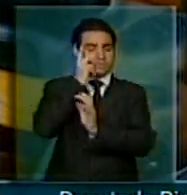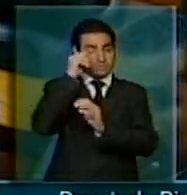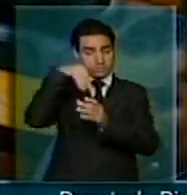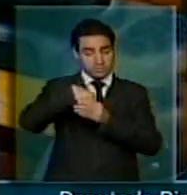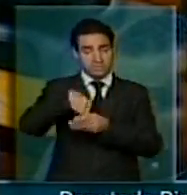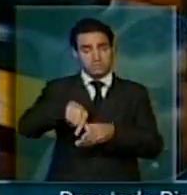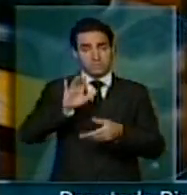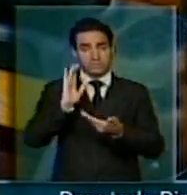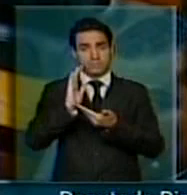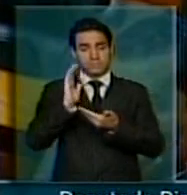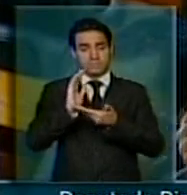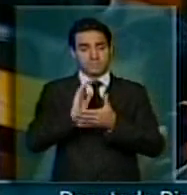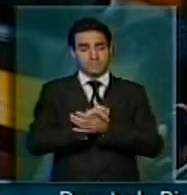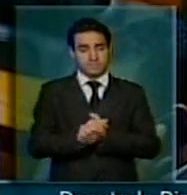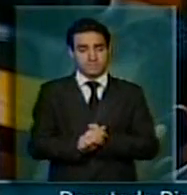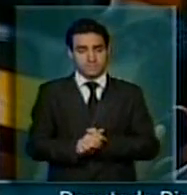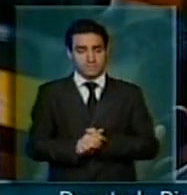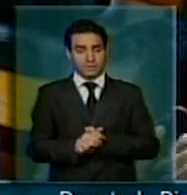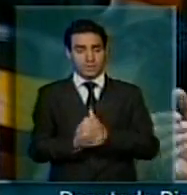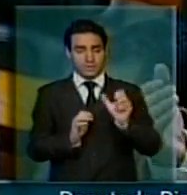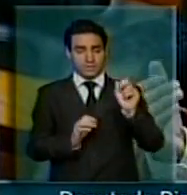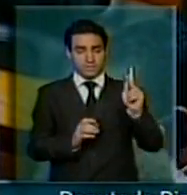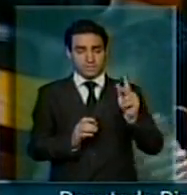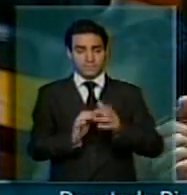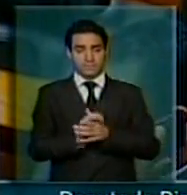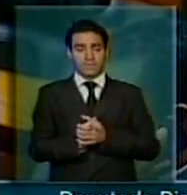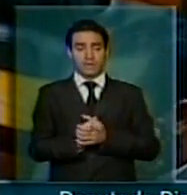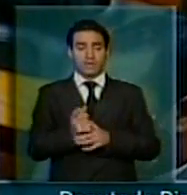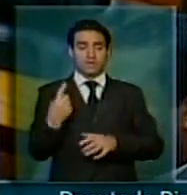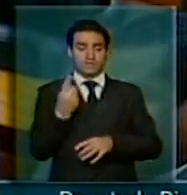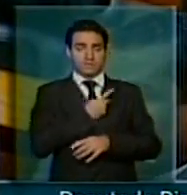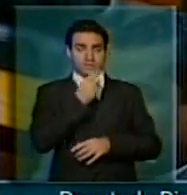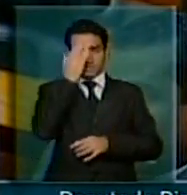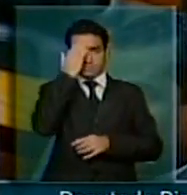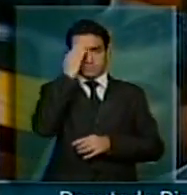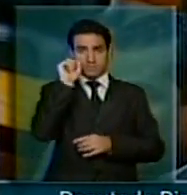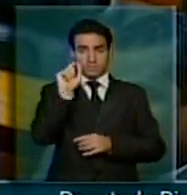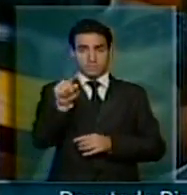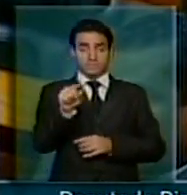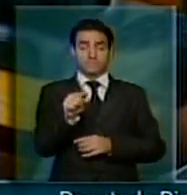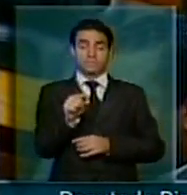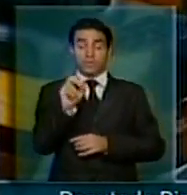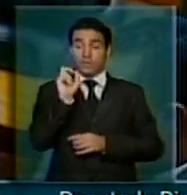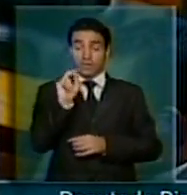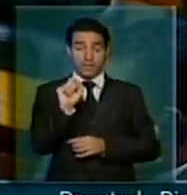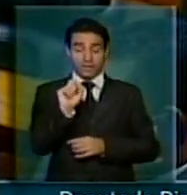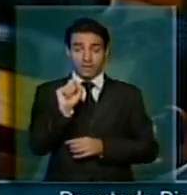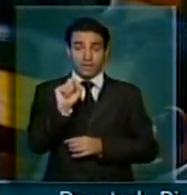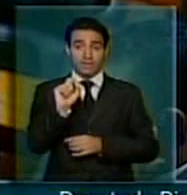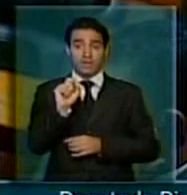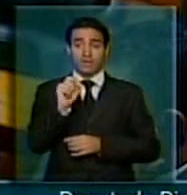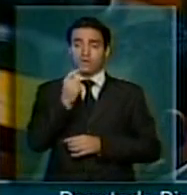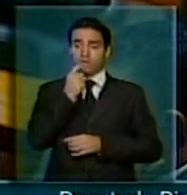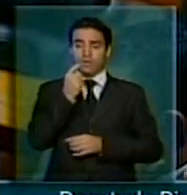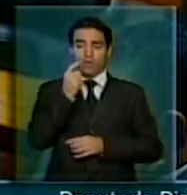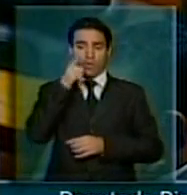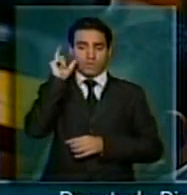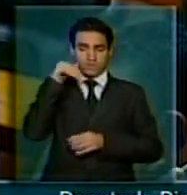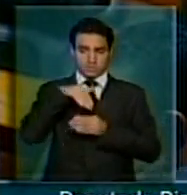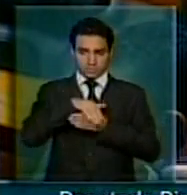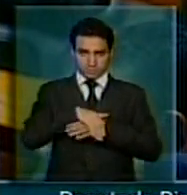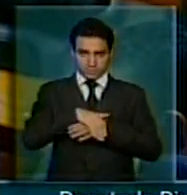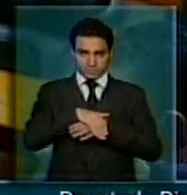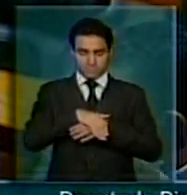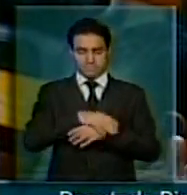na Câmara Federal. Muito bem. Sabemos todos nós que da última reunião ontem à noite com o presidente desta